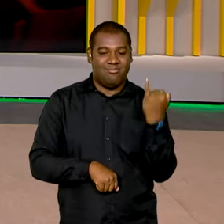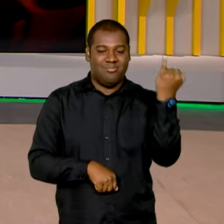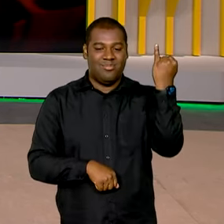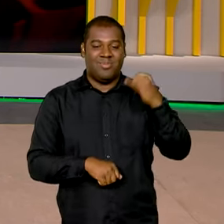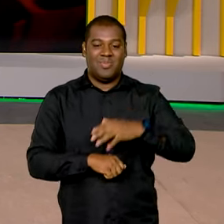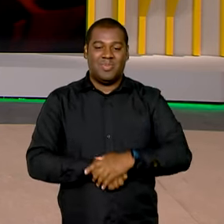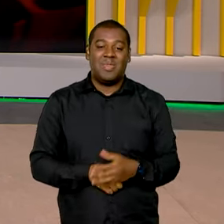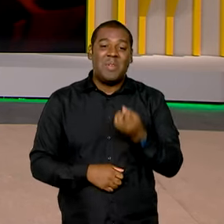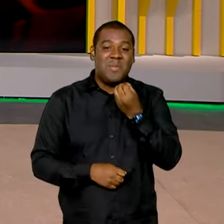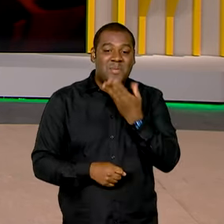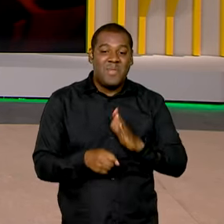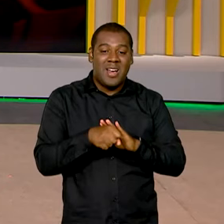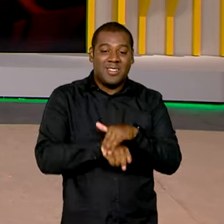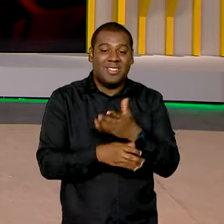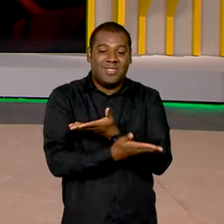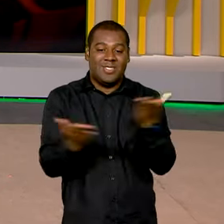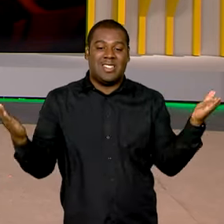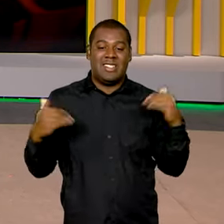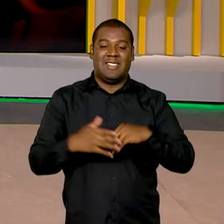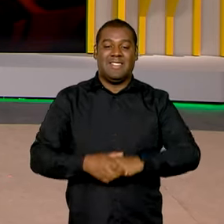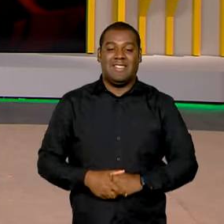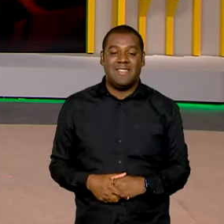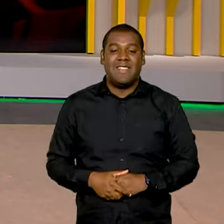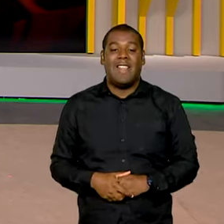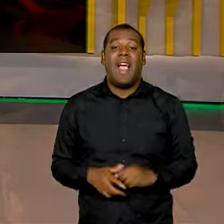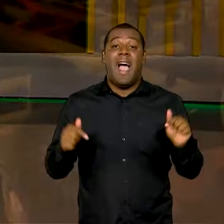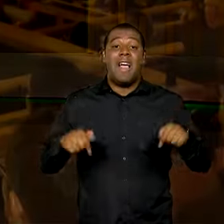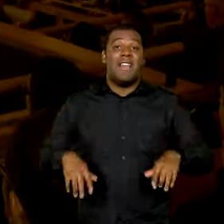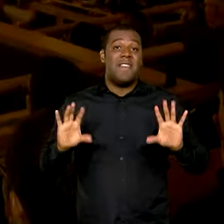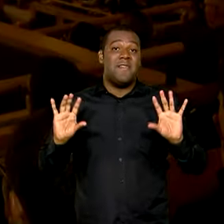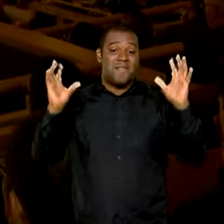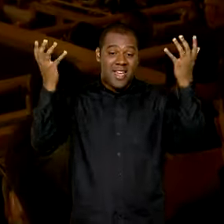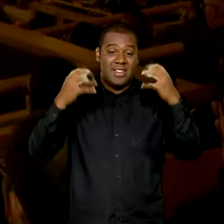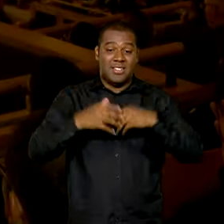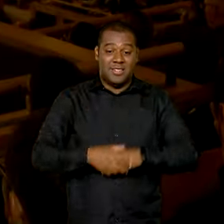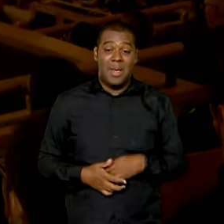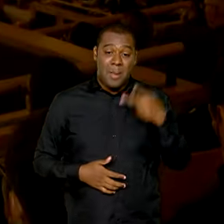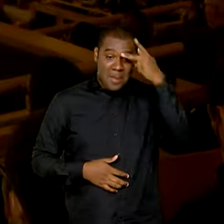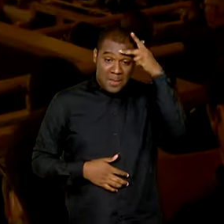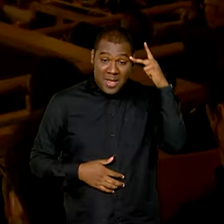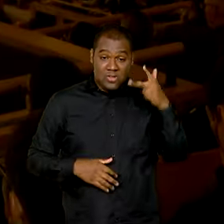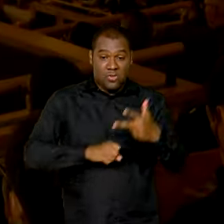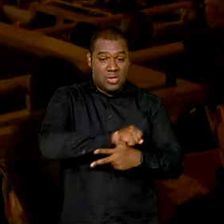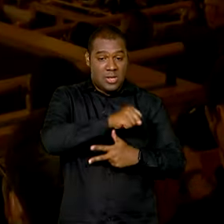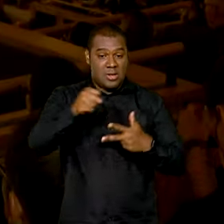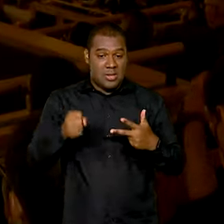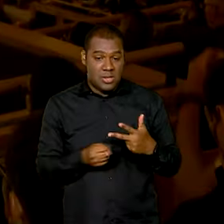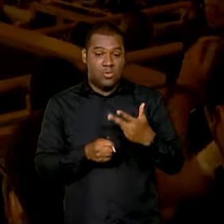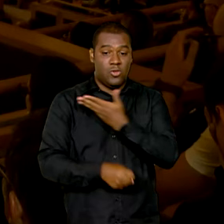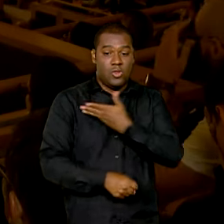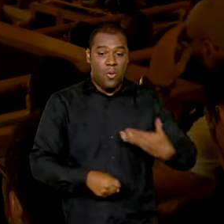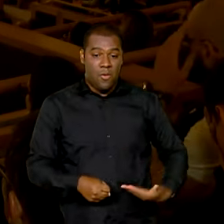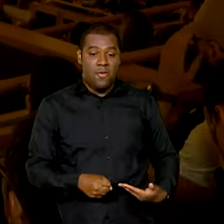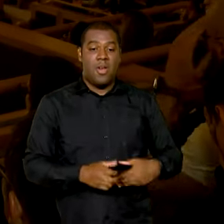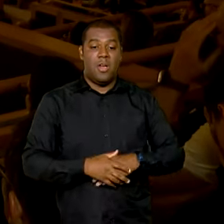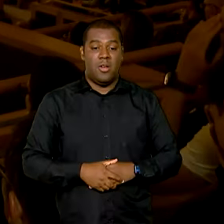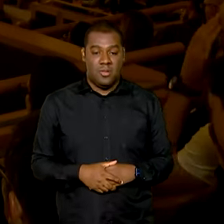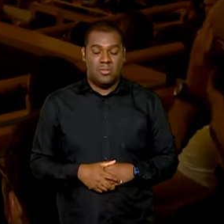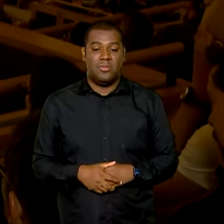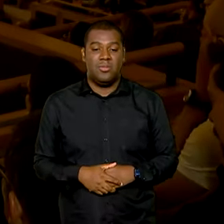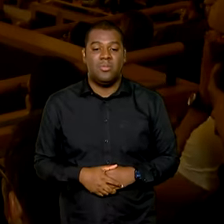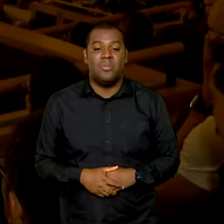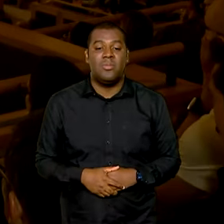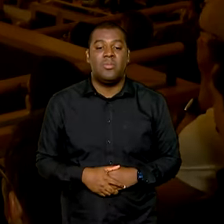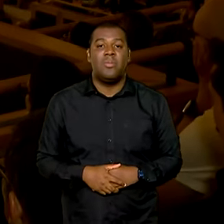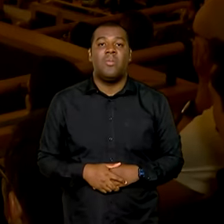Olá, boa noite a todos. Olha, a cerimônia com a participação de autoridades terminou agora há pouco,